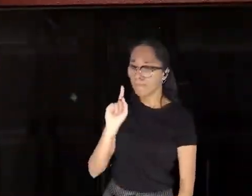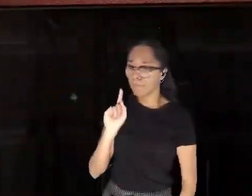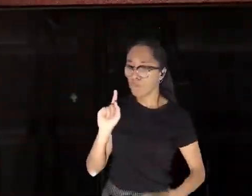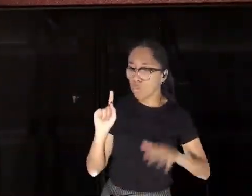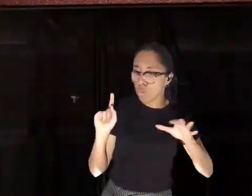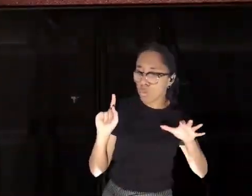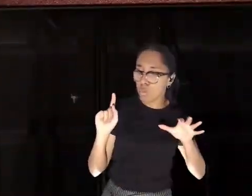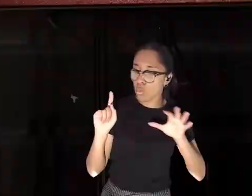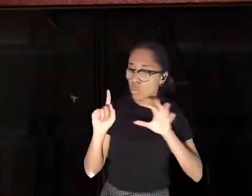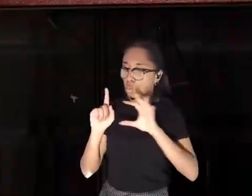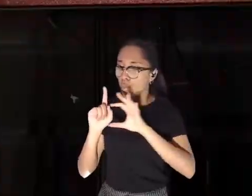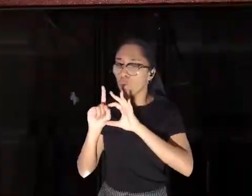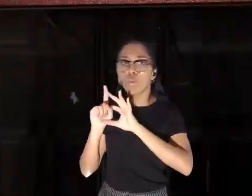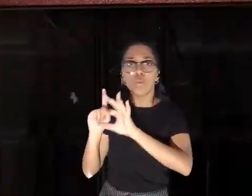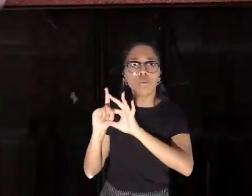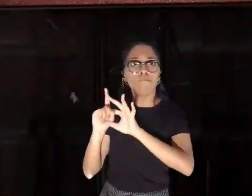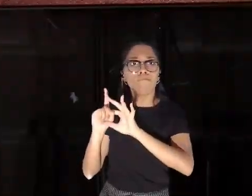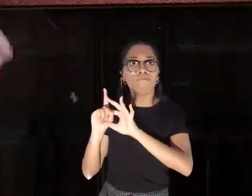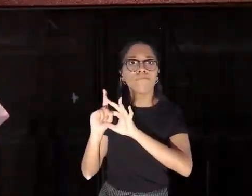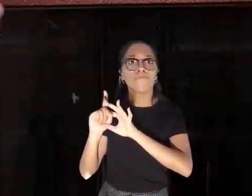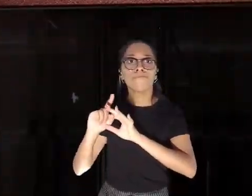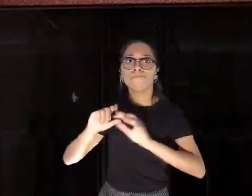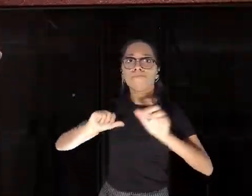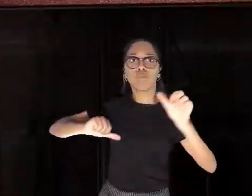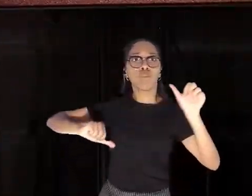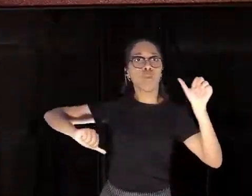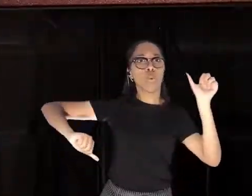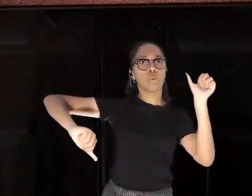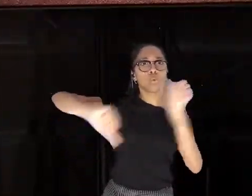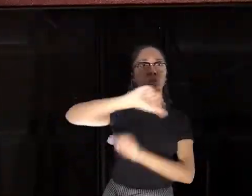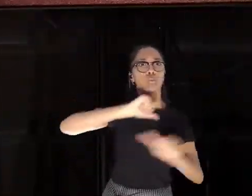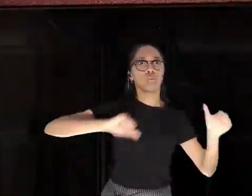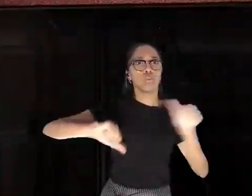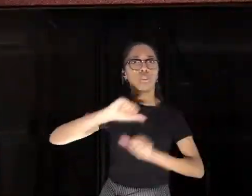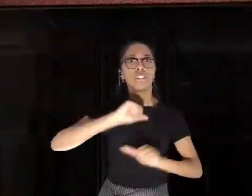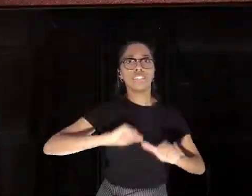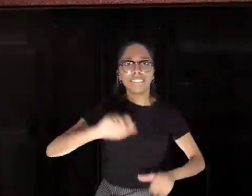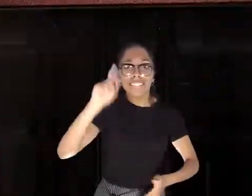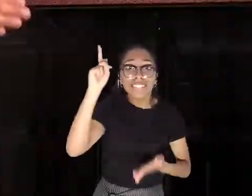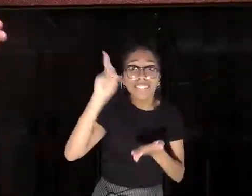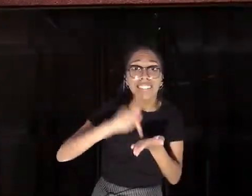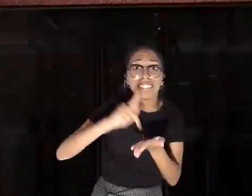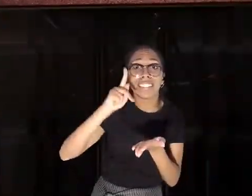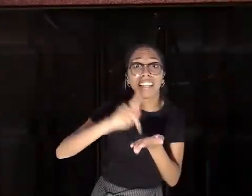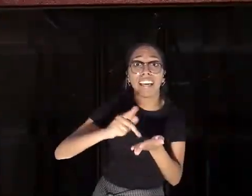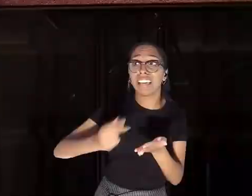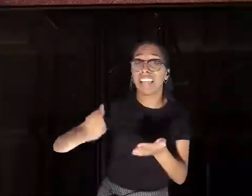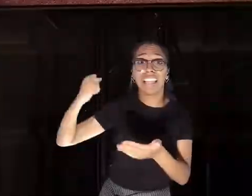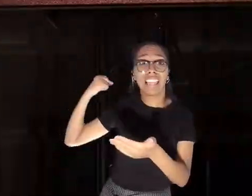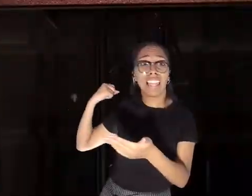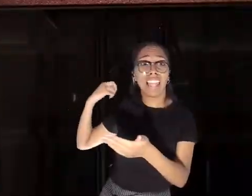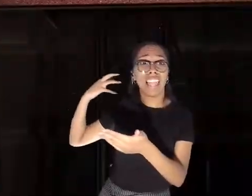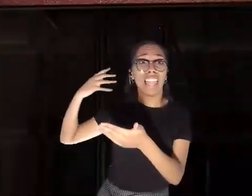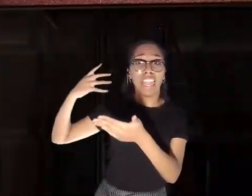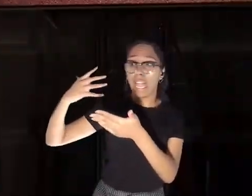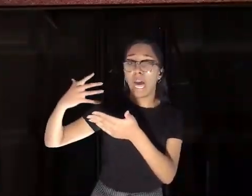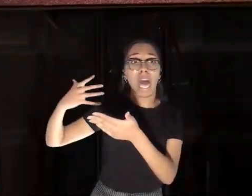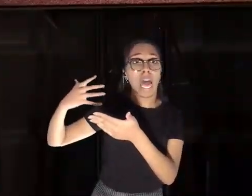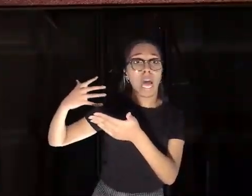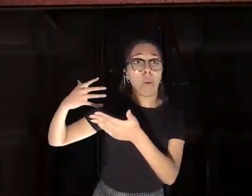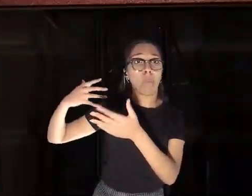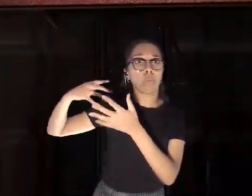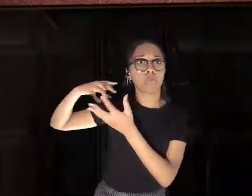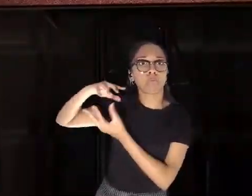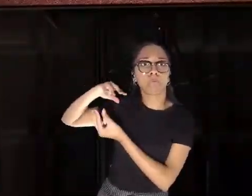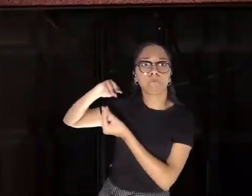porque eu prometo e garanto a você pela palavra, ele muda a vida de um homem. Ele torna um antes e um depois. O Espírito Santo,